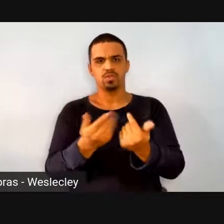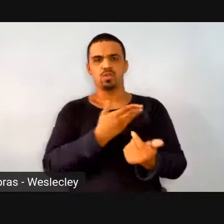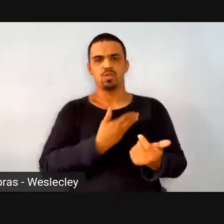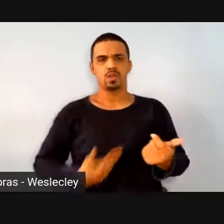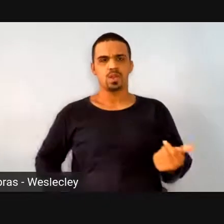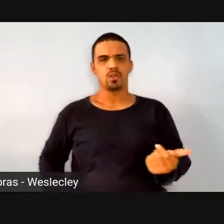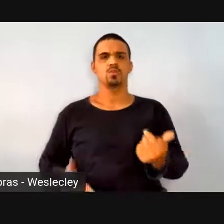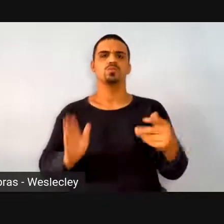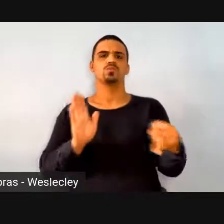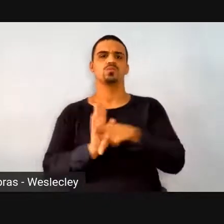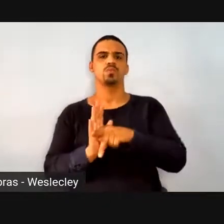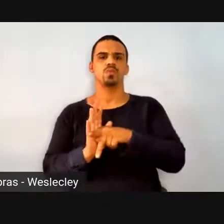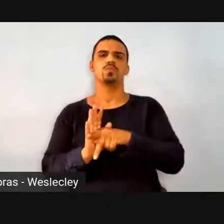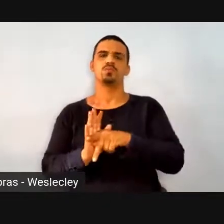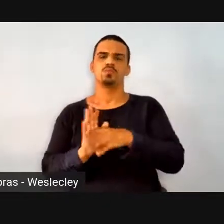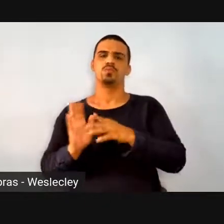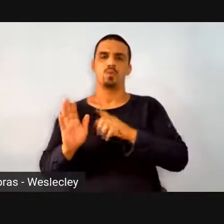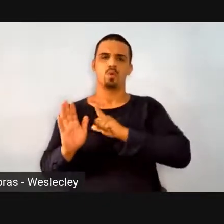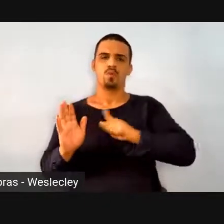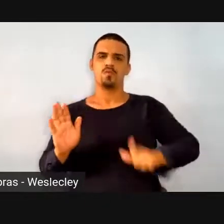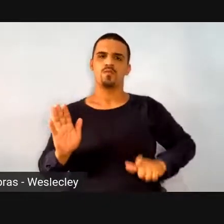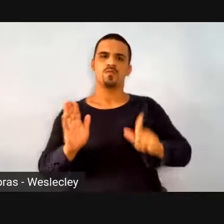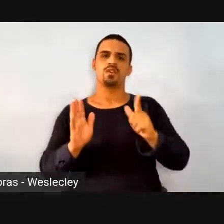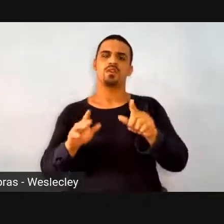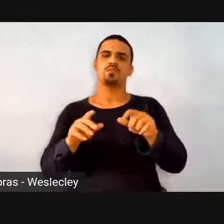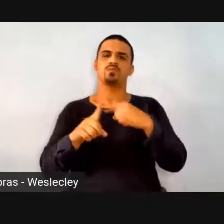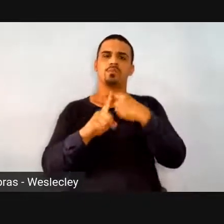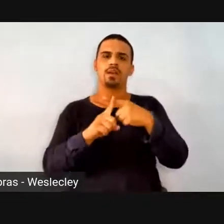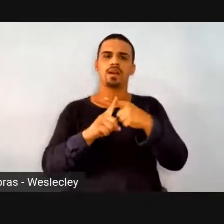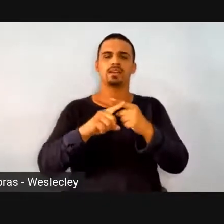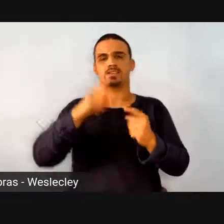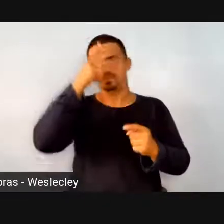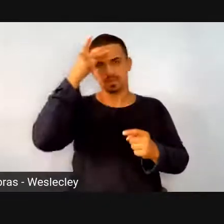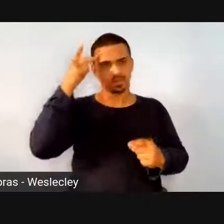fundo partidário, mais as doações de pessoa física,